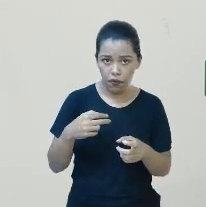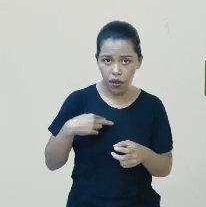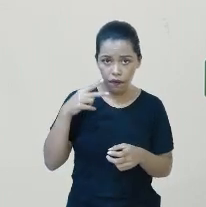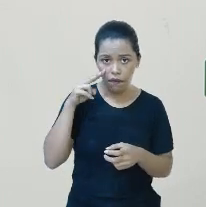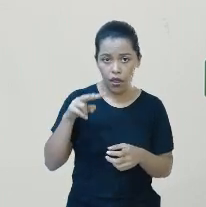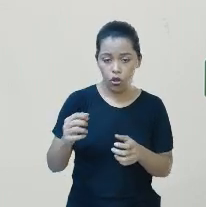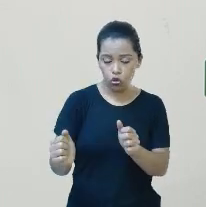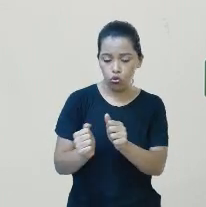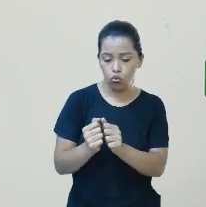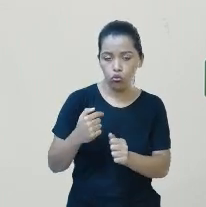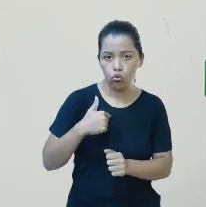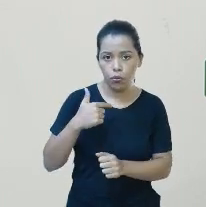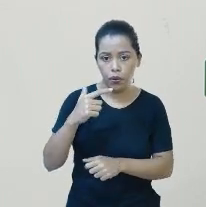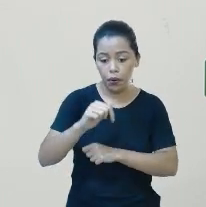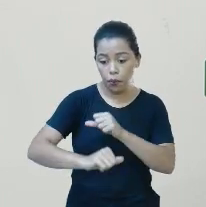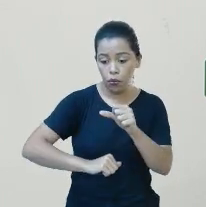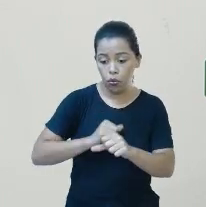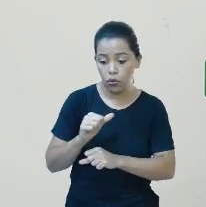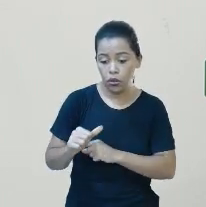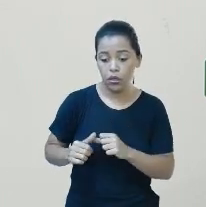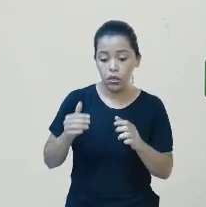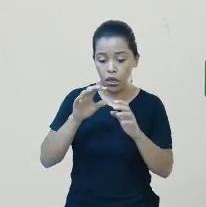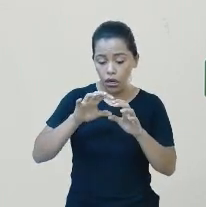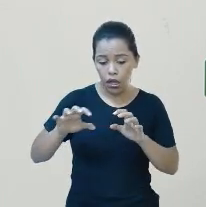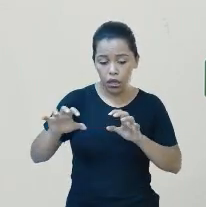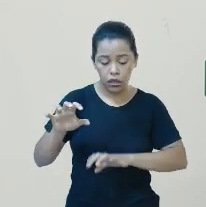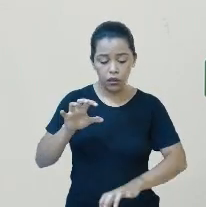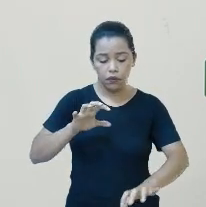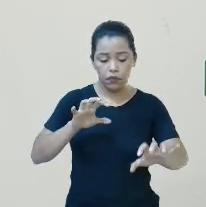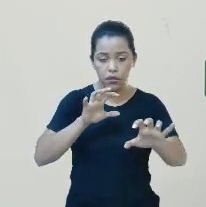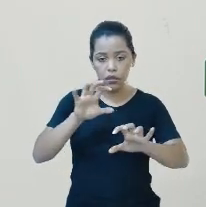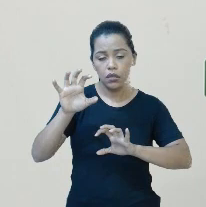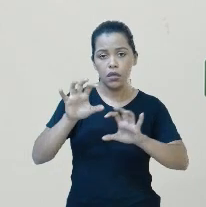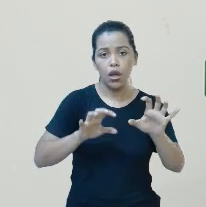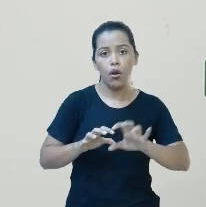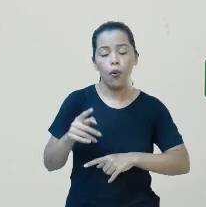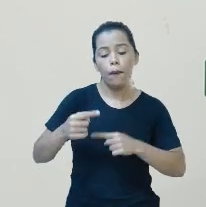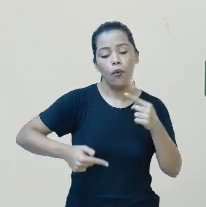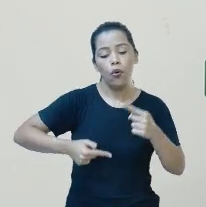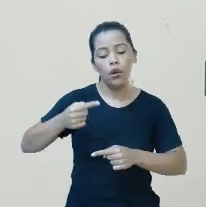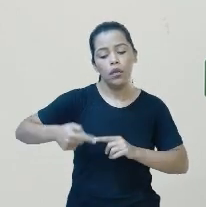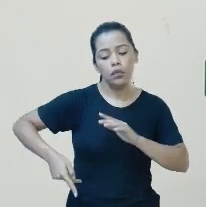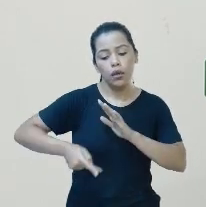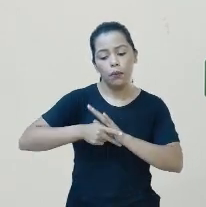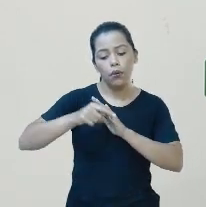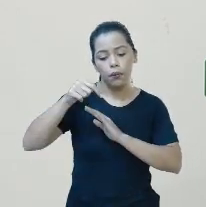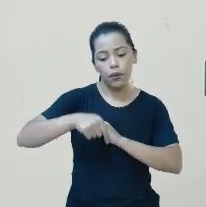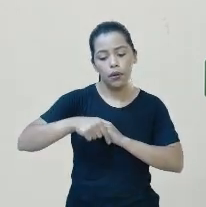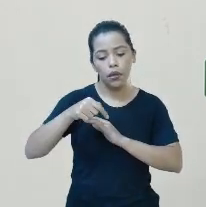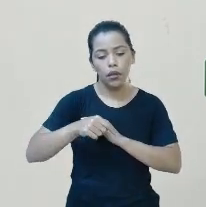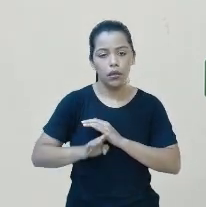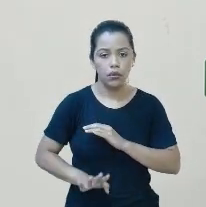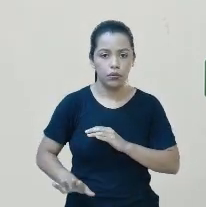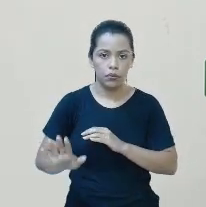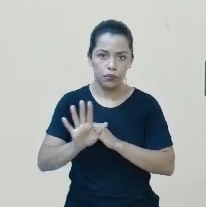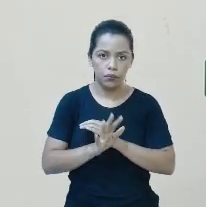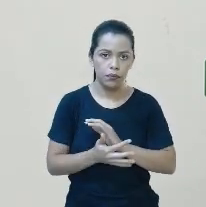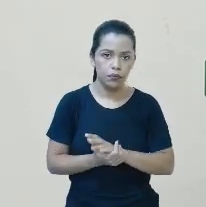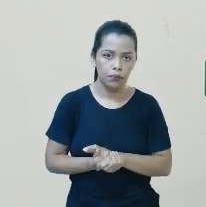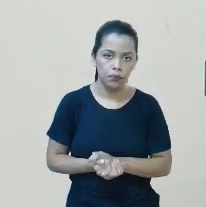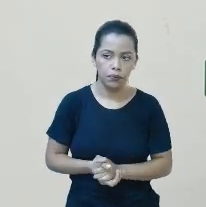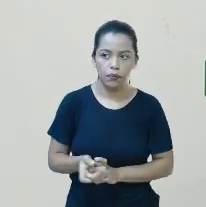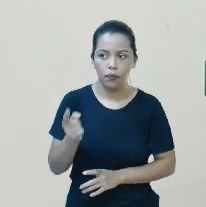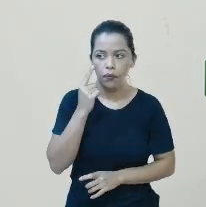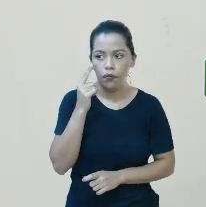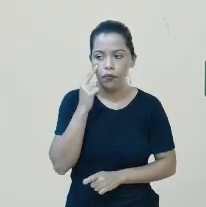aula, observar mudanças na divisão política do país. Observe esse mapa aí na sua tela, ele